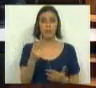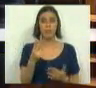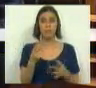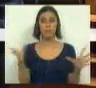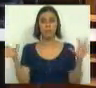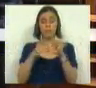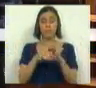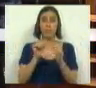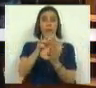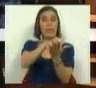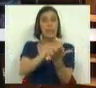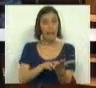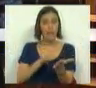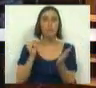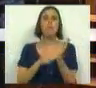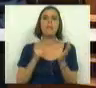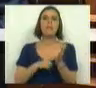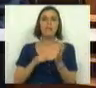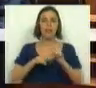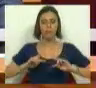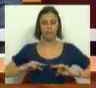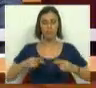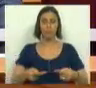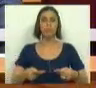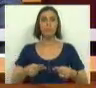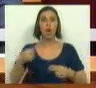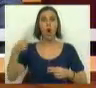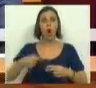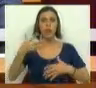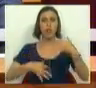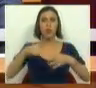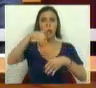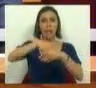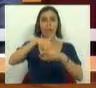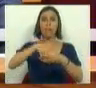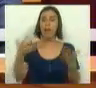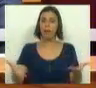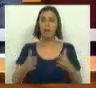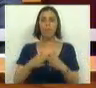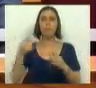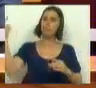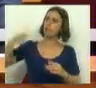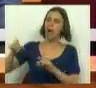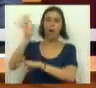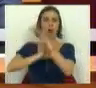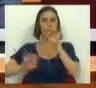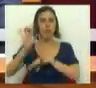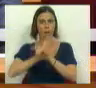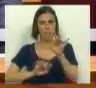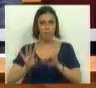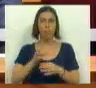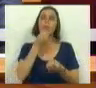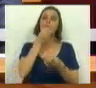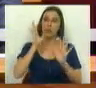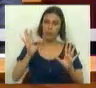entroncam, segundo o seu texto, na necessidade de transpor para a ordem jurídica interna diretivas comunitárias. Muito